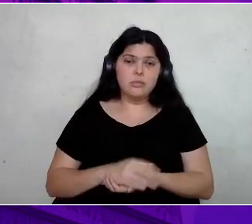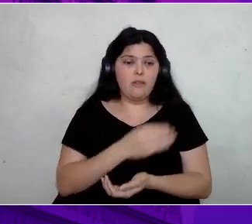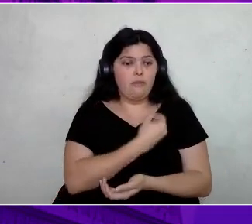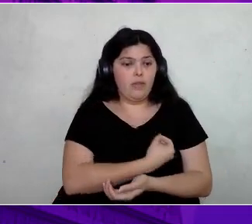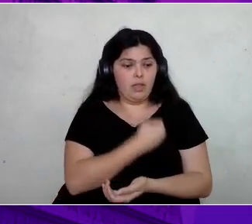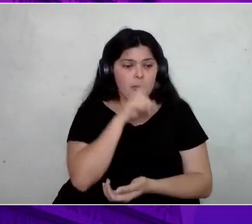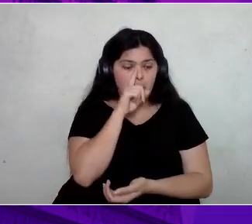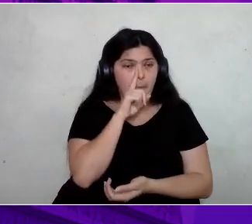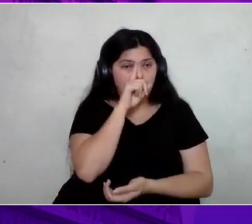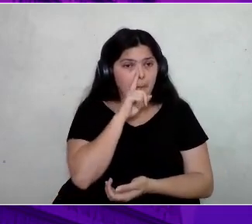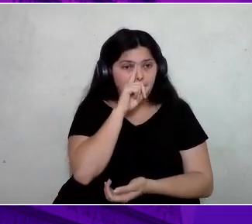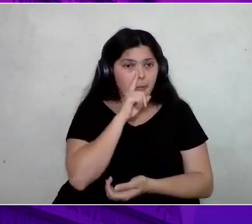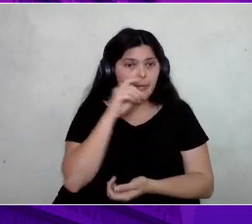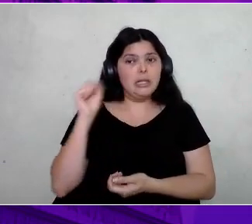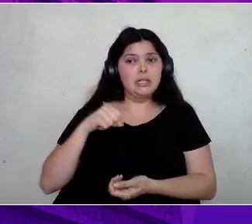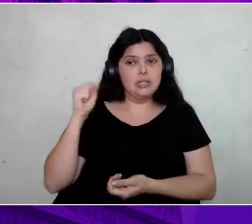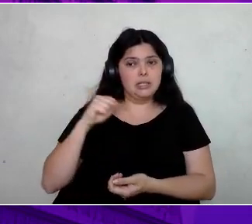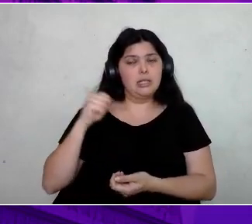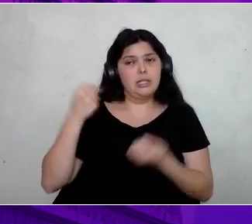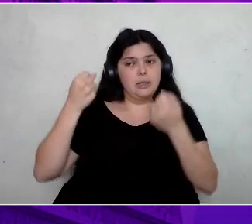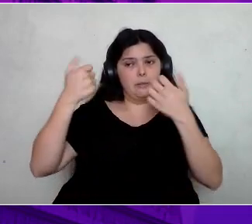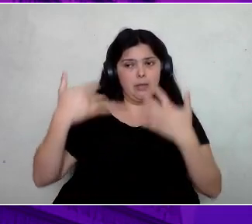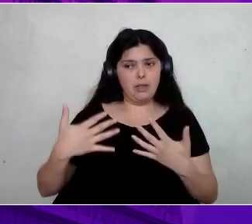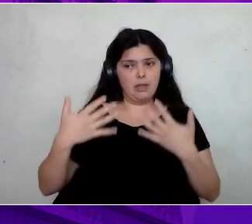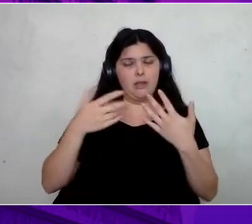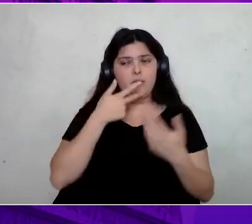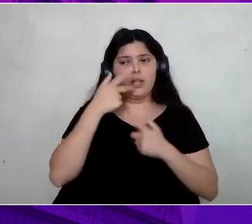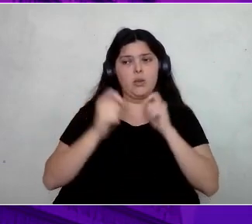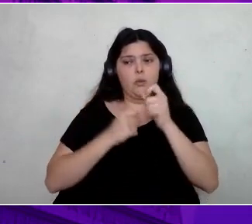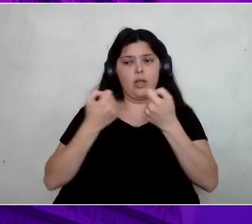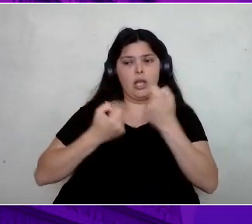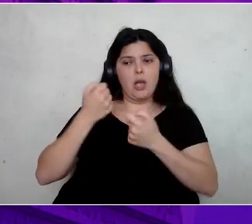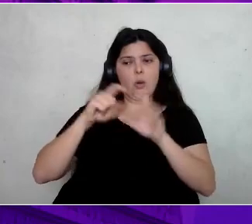se justifica. A gente está falando de um veículo autônomo.